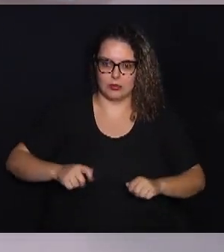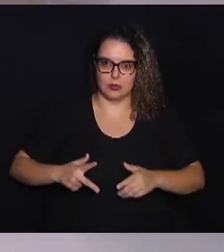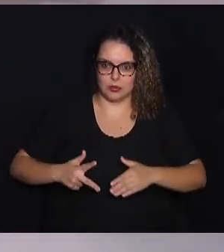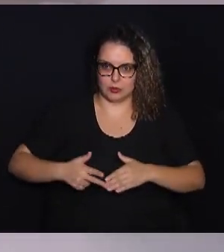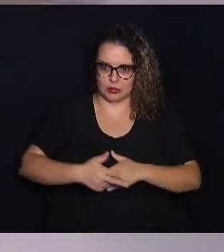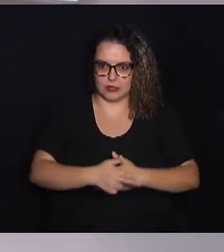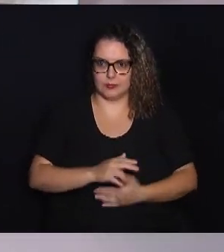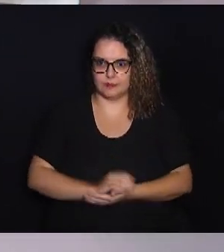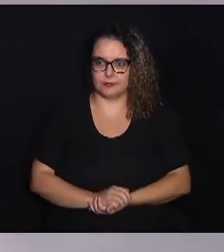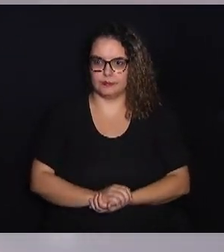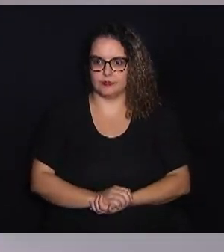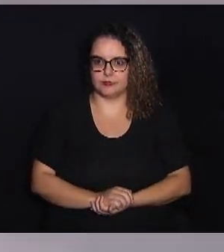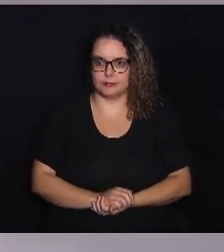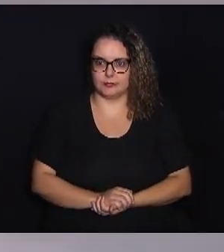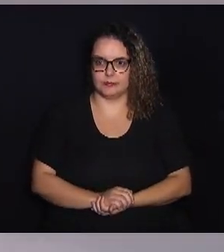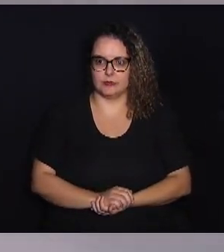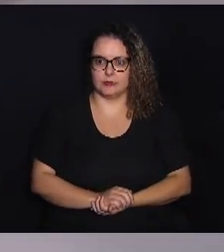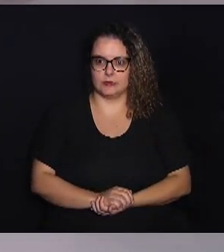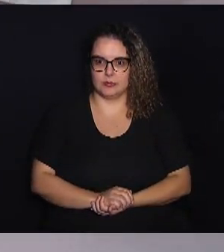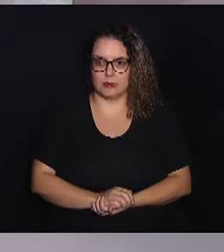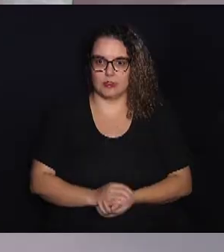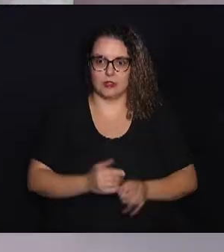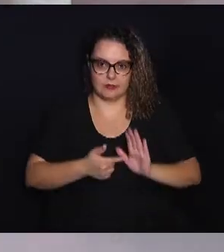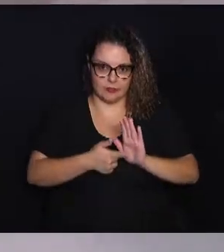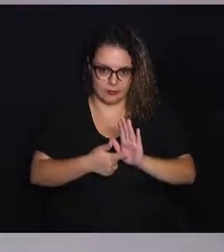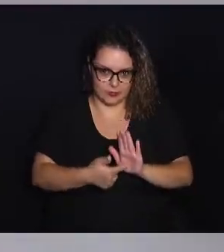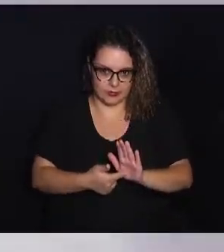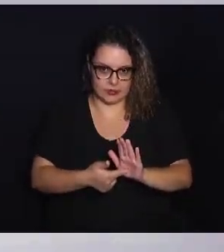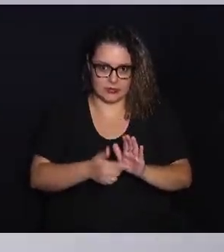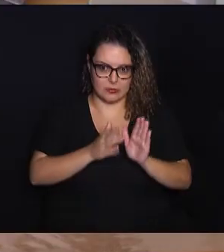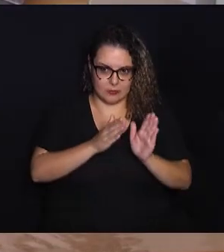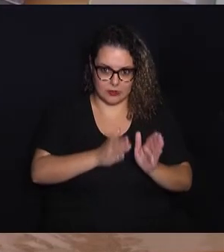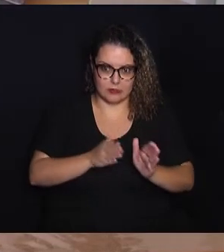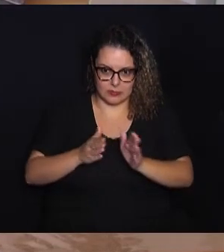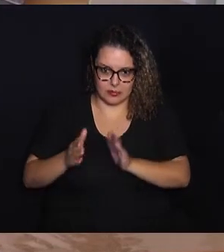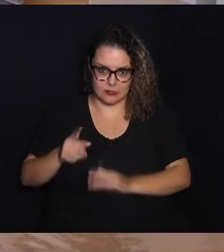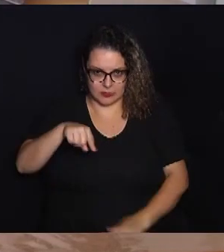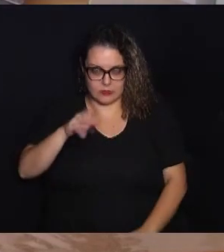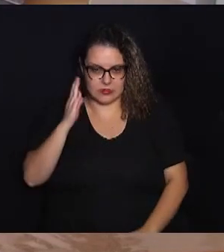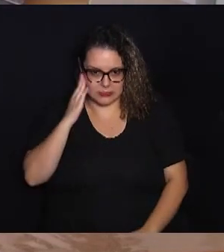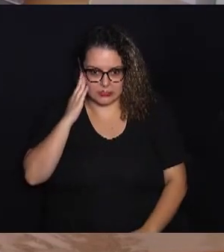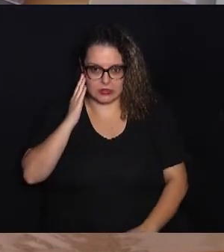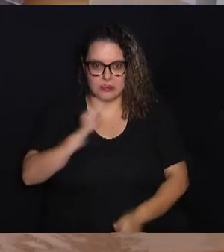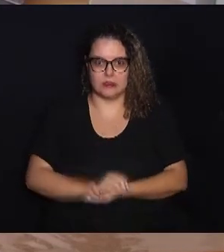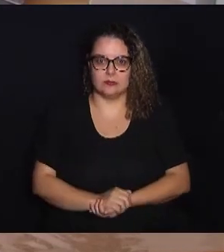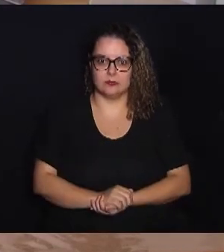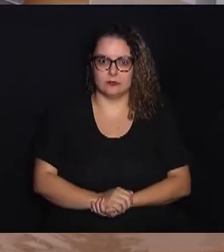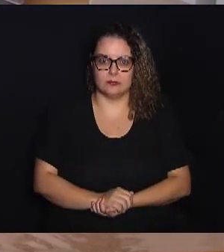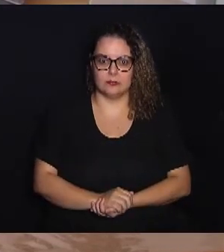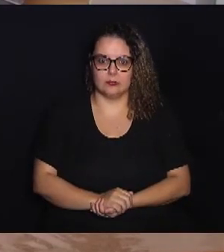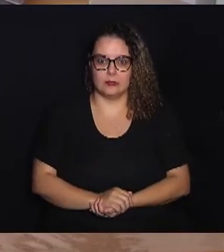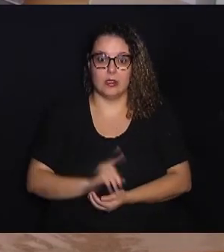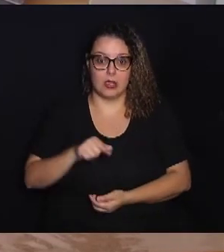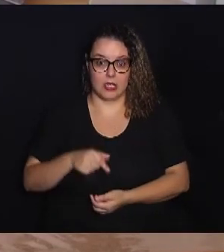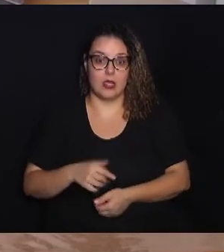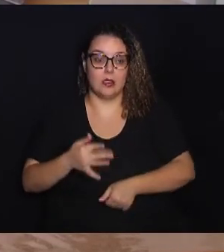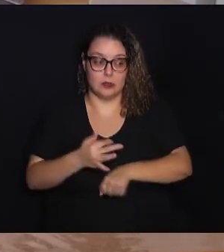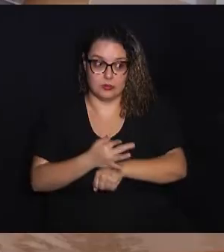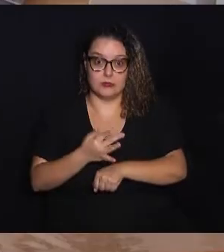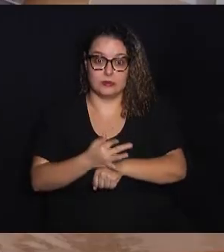vou mostrar um pedacinho de cada etapa, para vocês entenderem. Ela é bastante resistente,